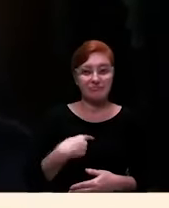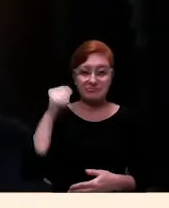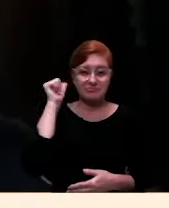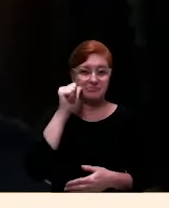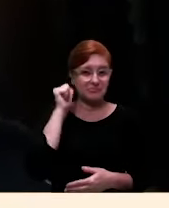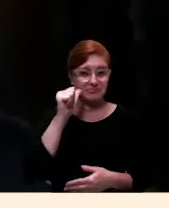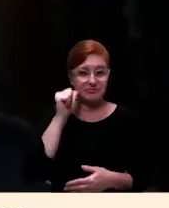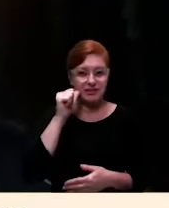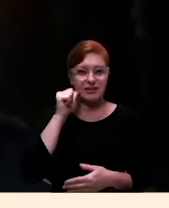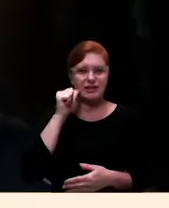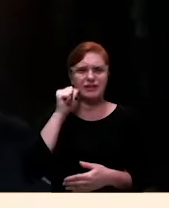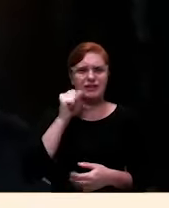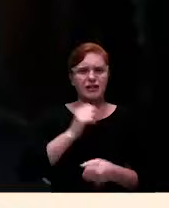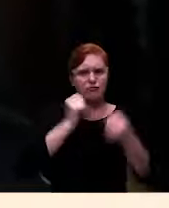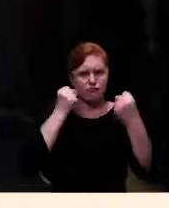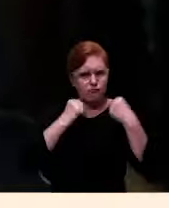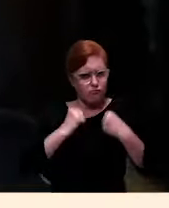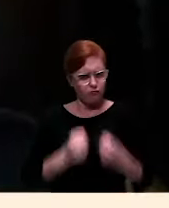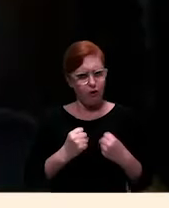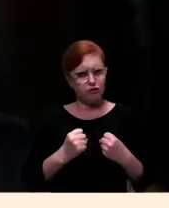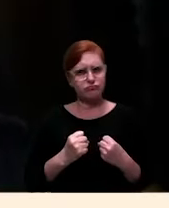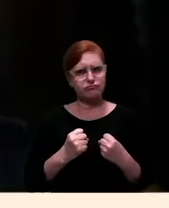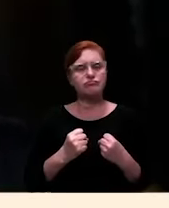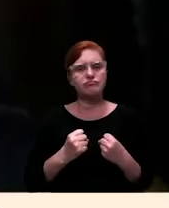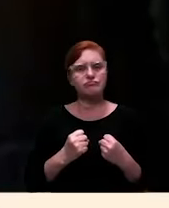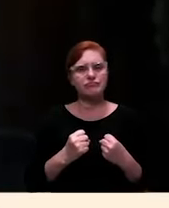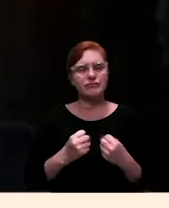Nós somos mulheres bem fortes,